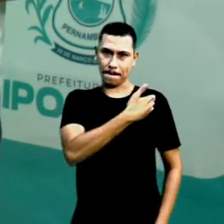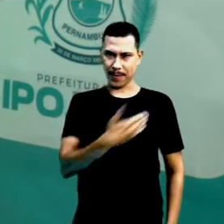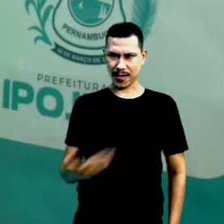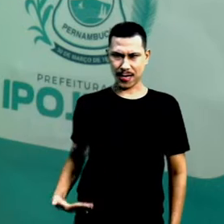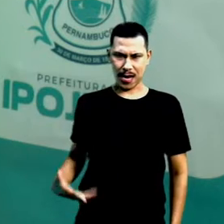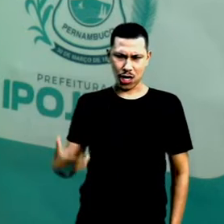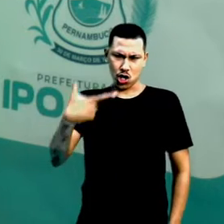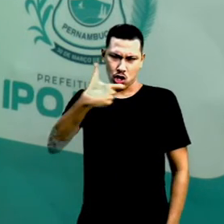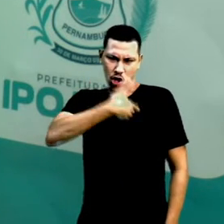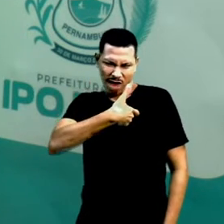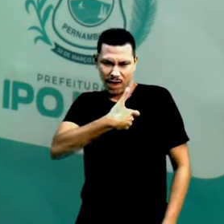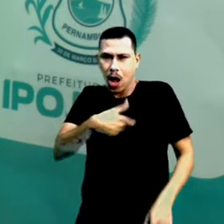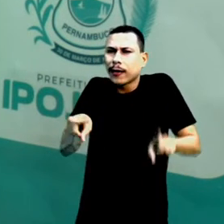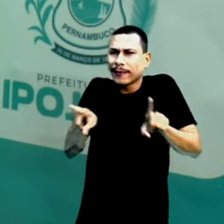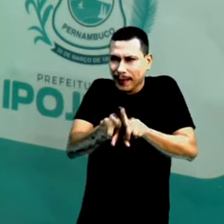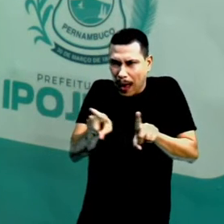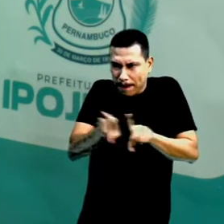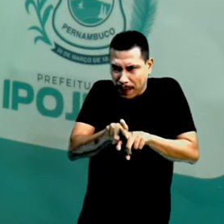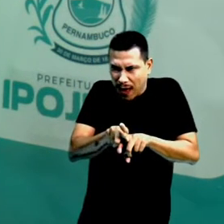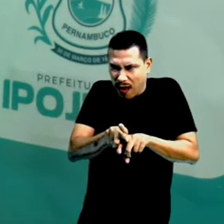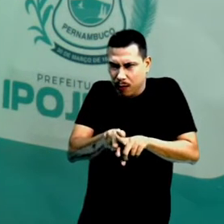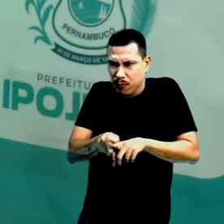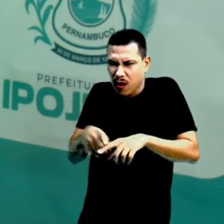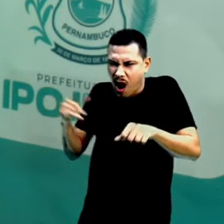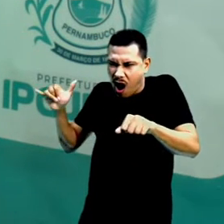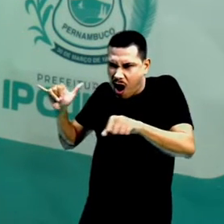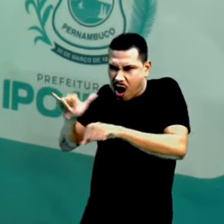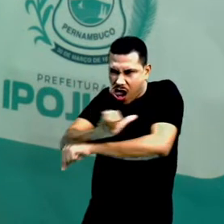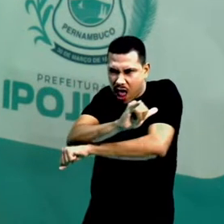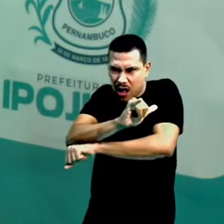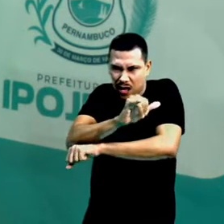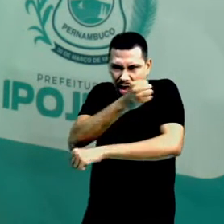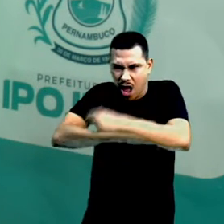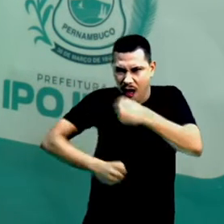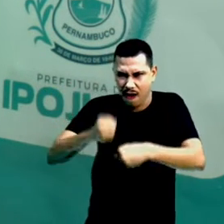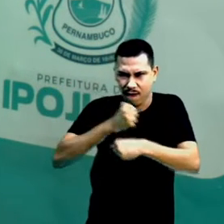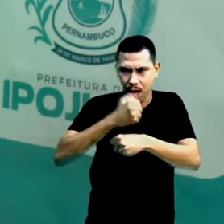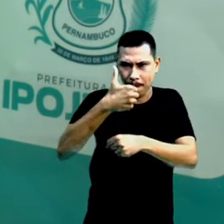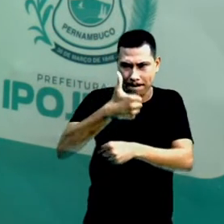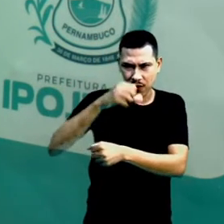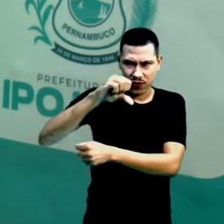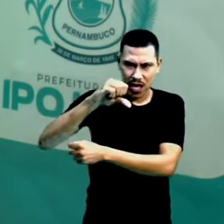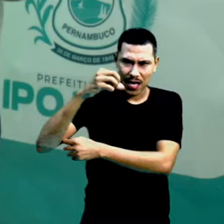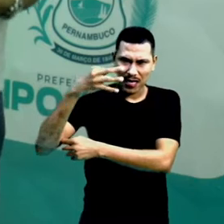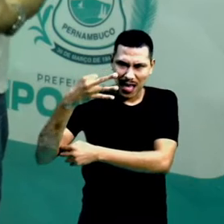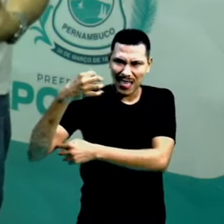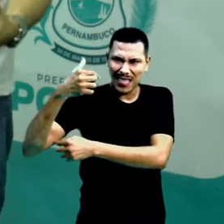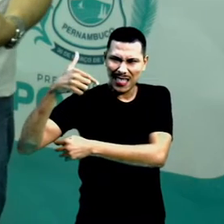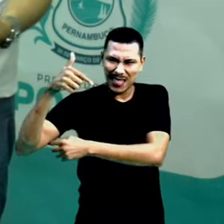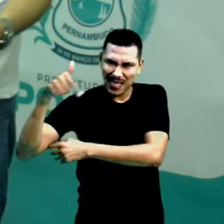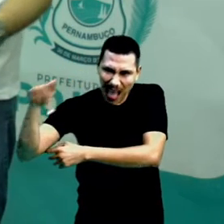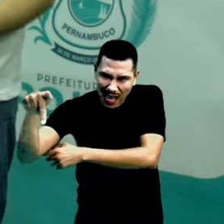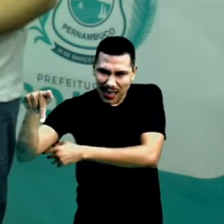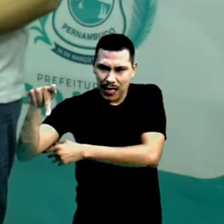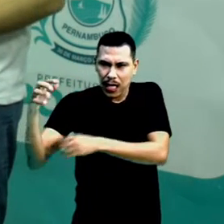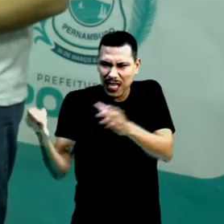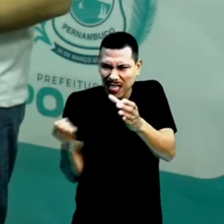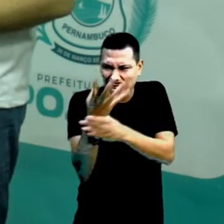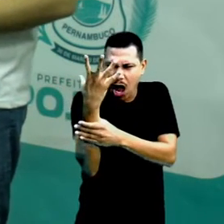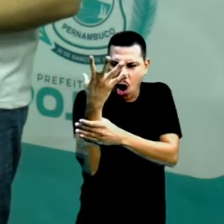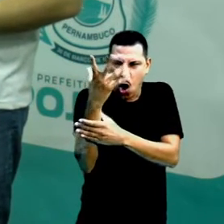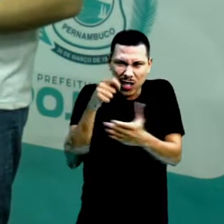vai dar um golpe de Estado em 1937 e vai instaurar uma ditadura no Brasil, a